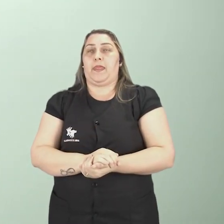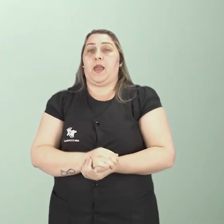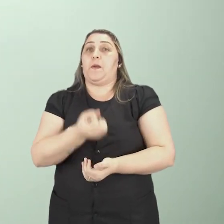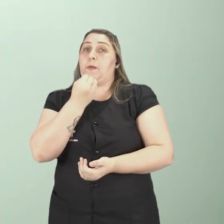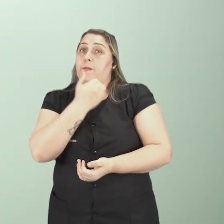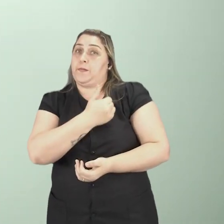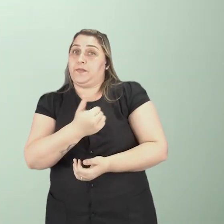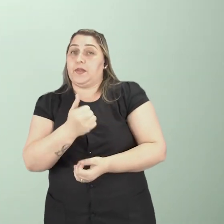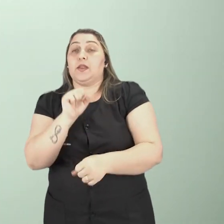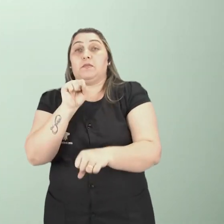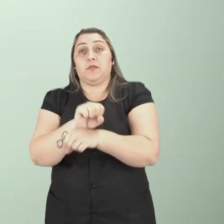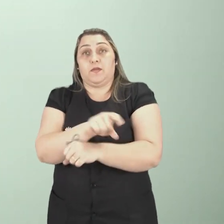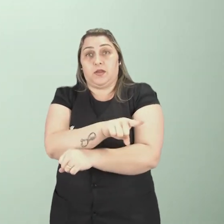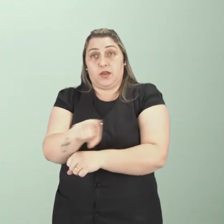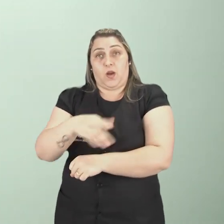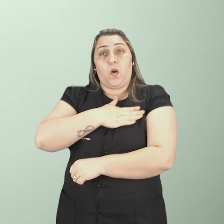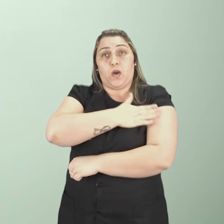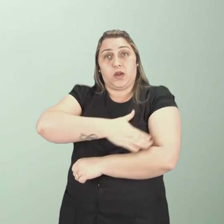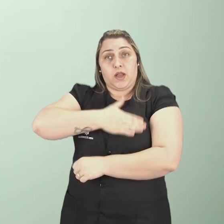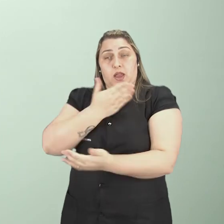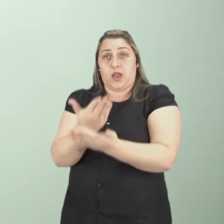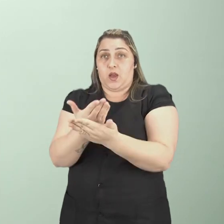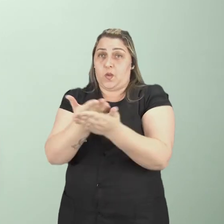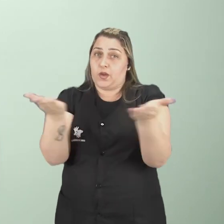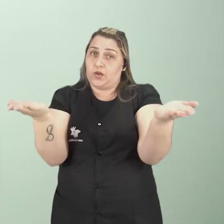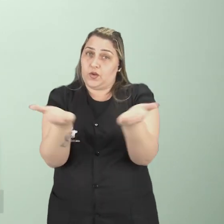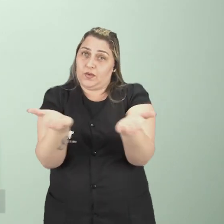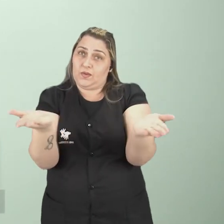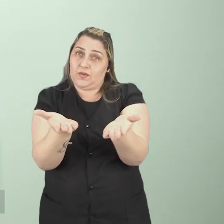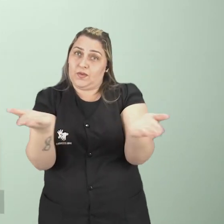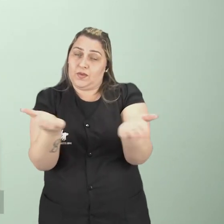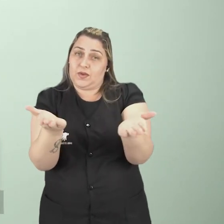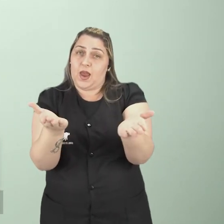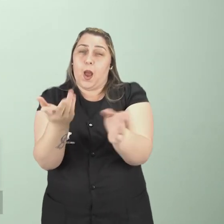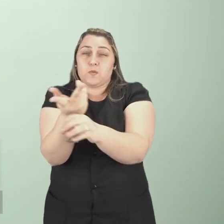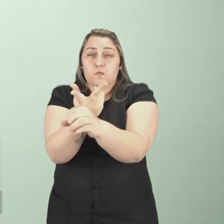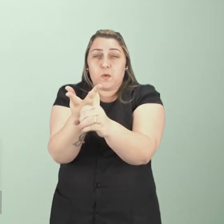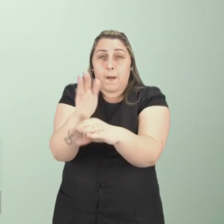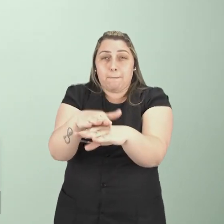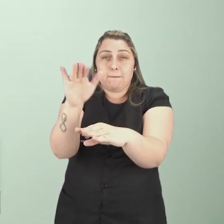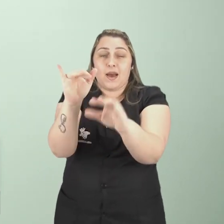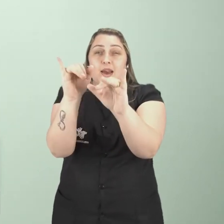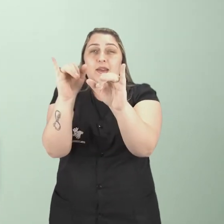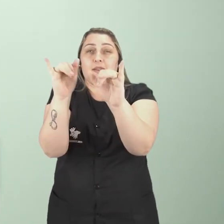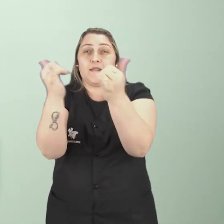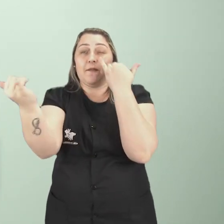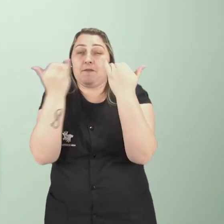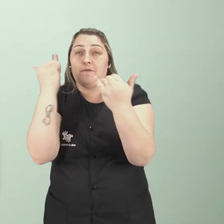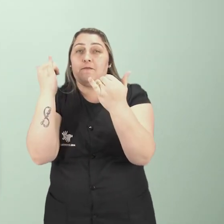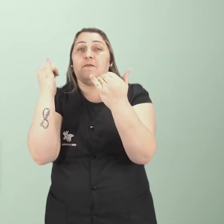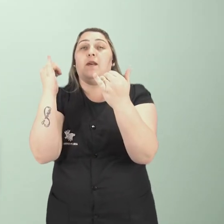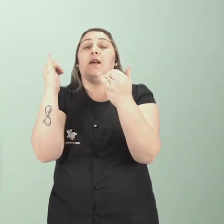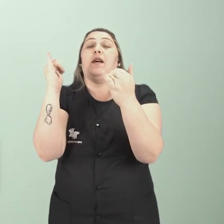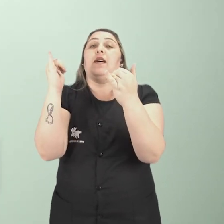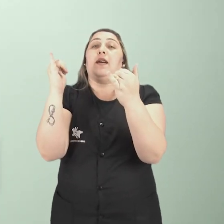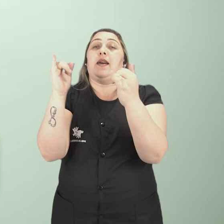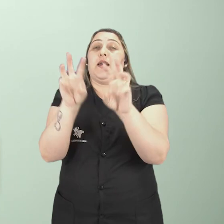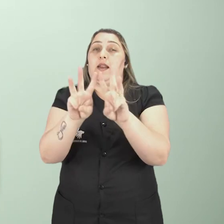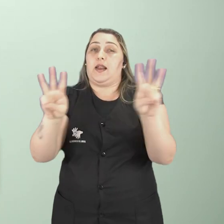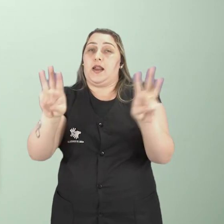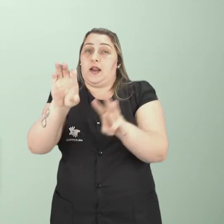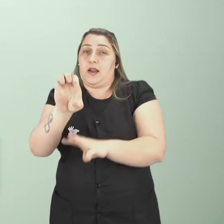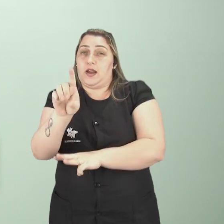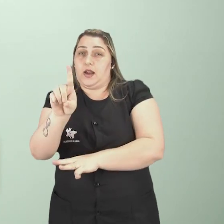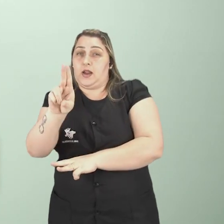Muito bem, espero que você tenha gostado da aula de hoje. Busque mais informações na plataforma Eduque. Lá